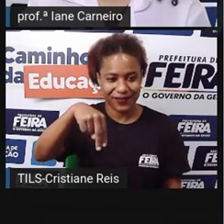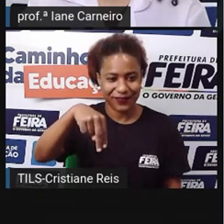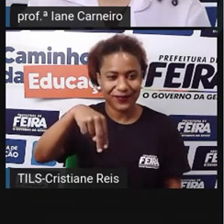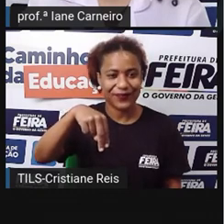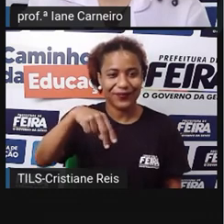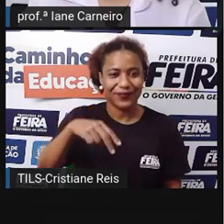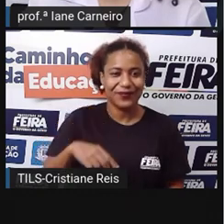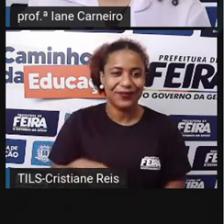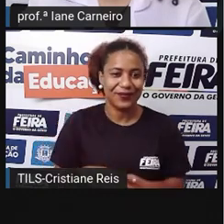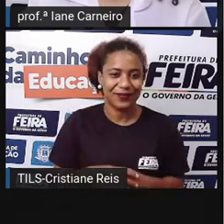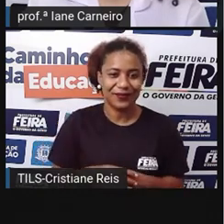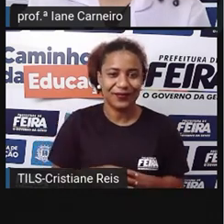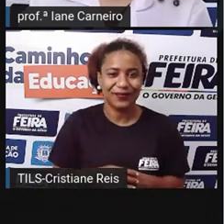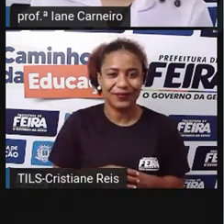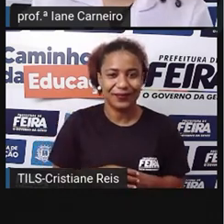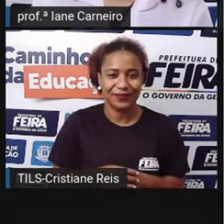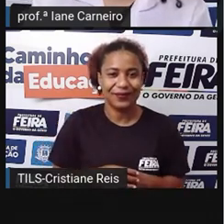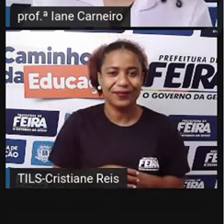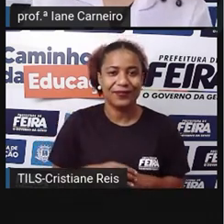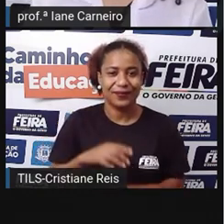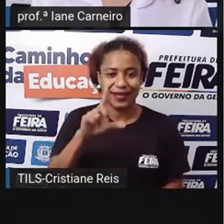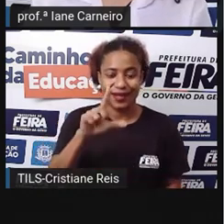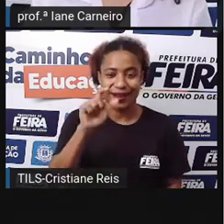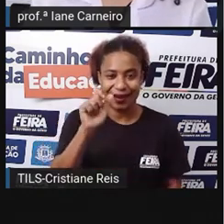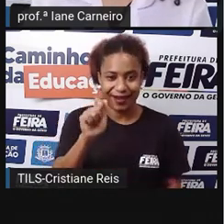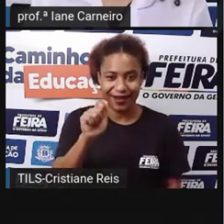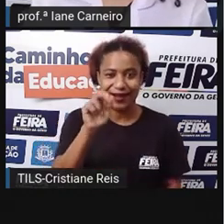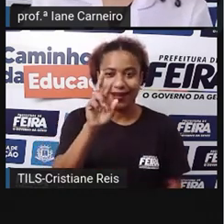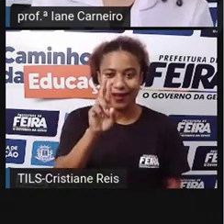Aqui. Lá.